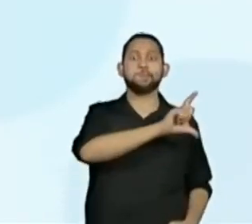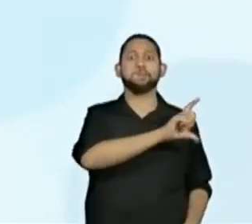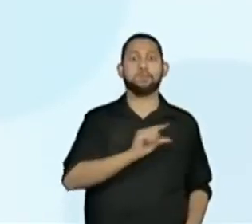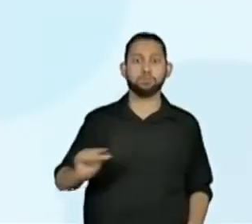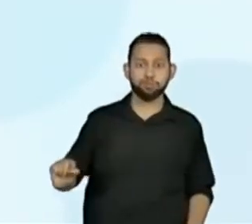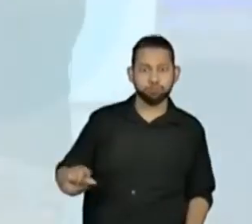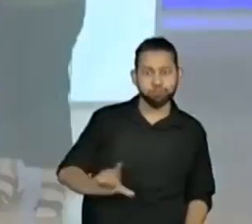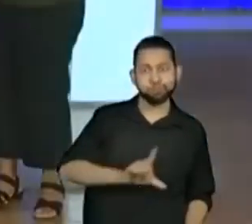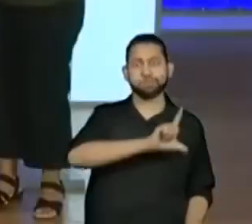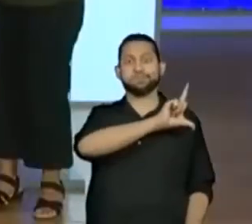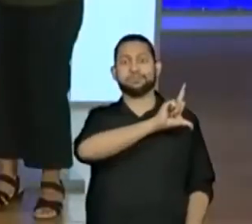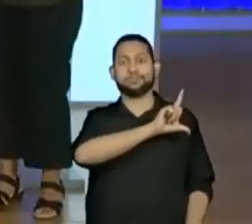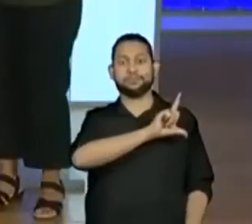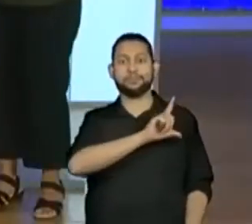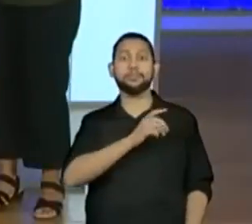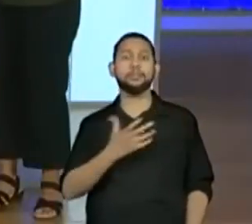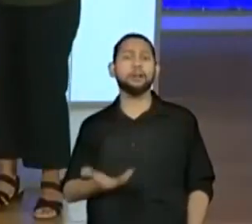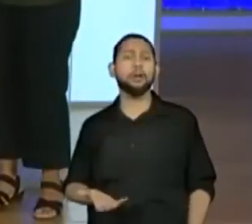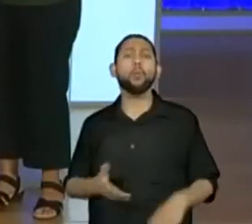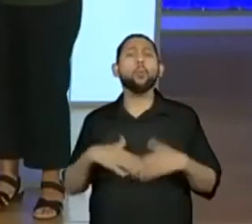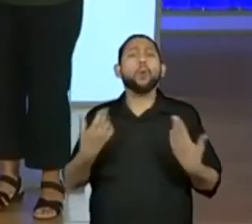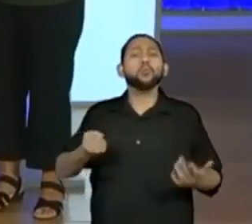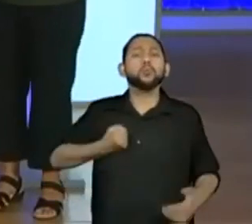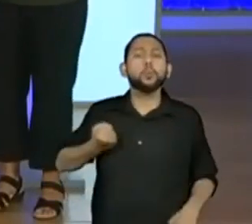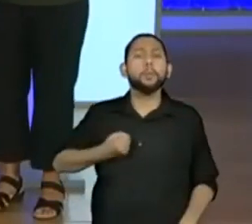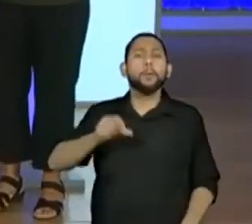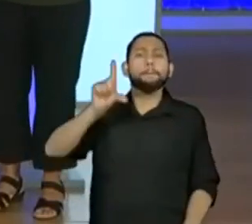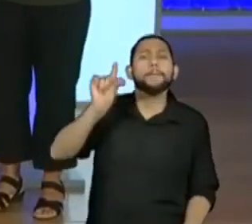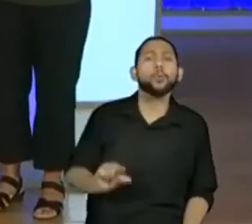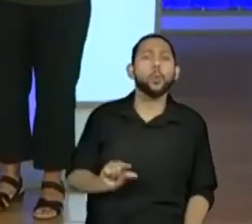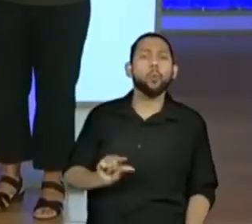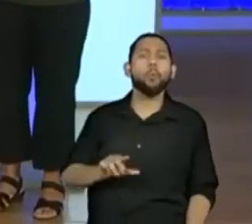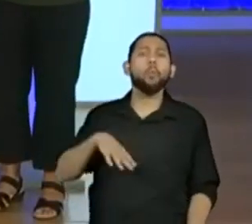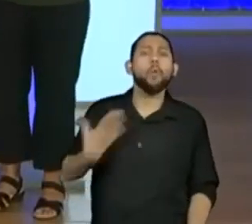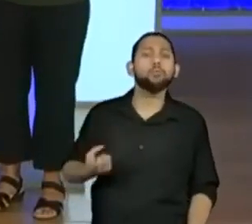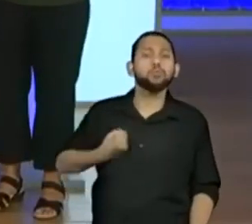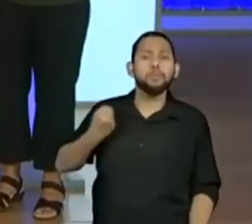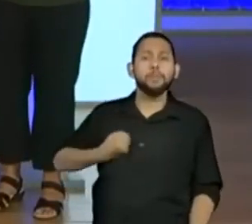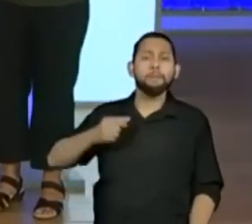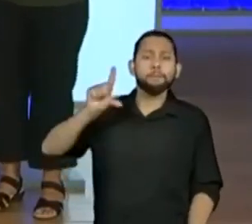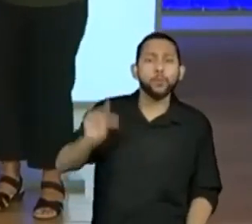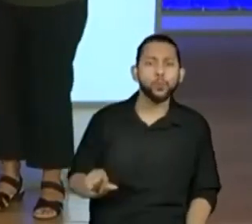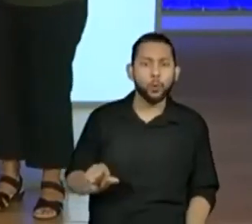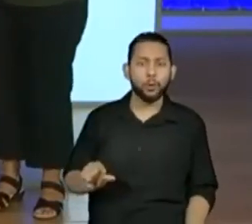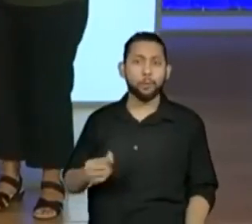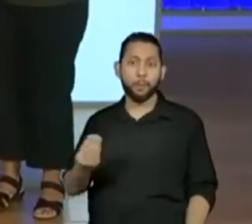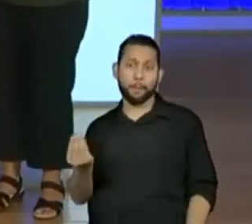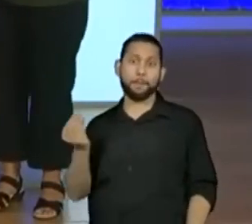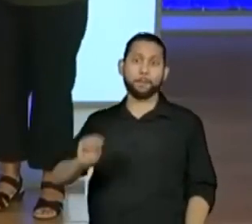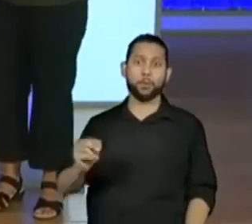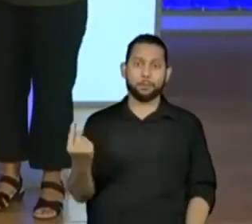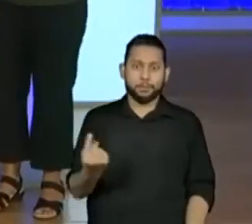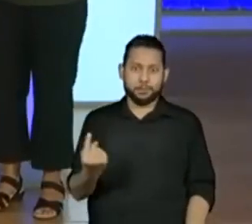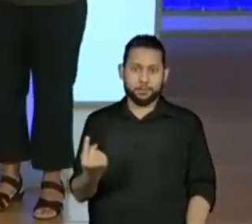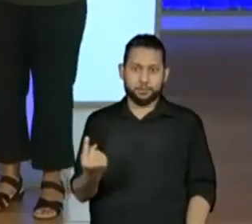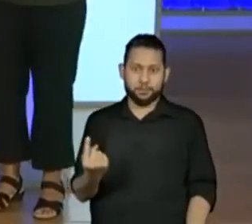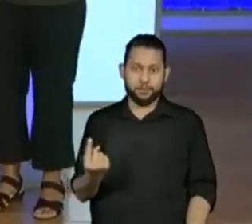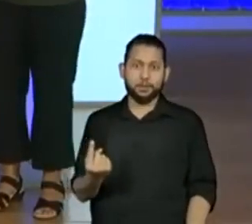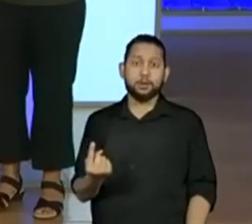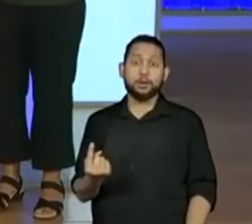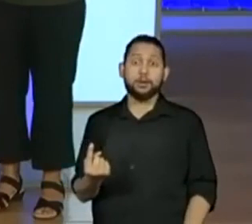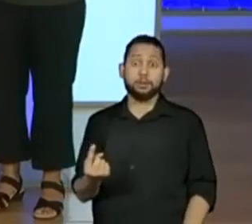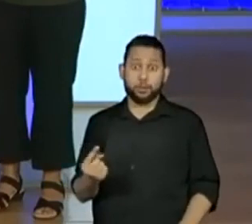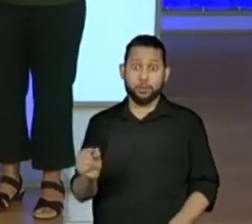Nós precisamos identificar aqui qual é o menor número de todos esses e colocá-lo aqui no primeiro quadrinho. E aí,